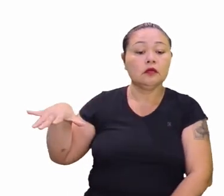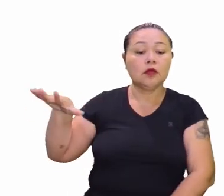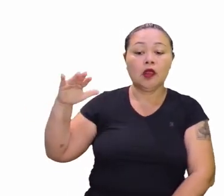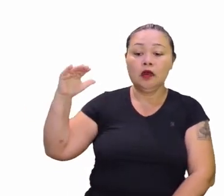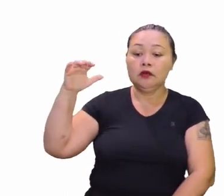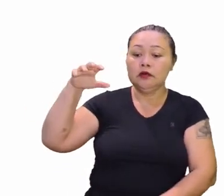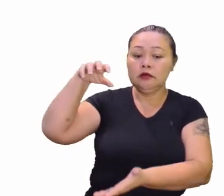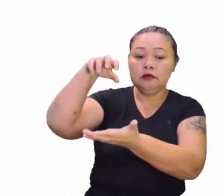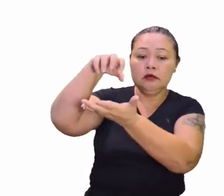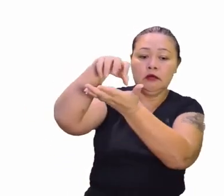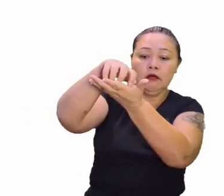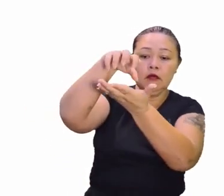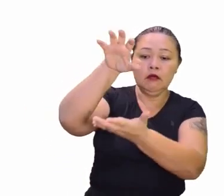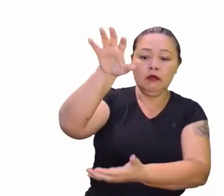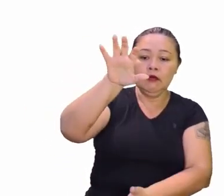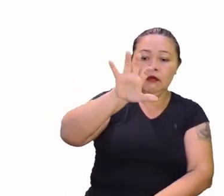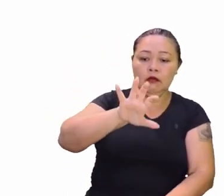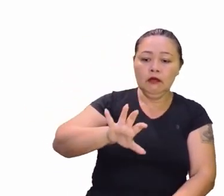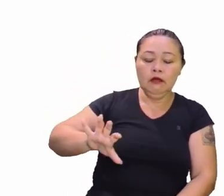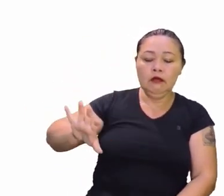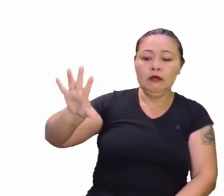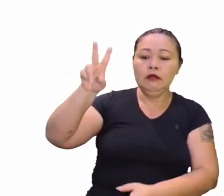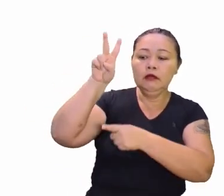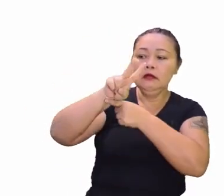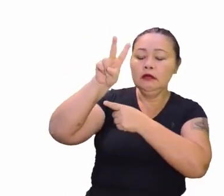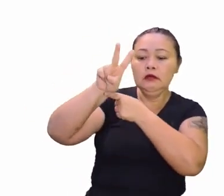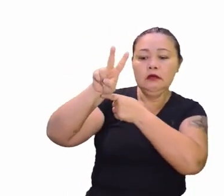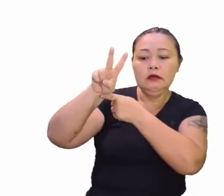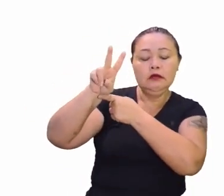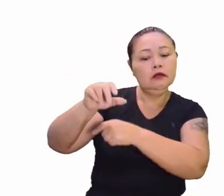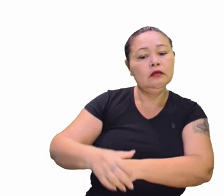as unidades de conservação.